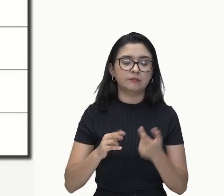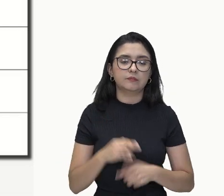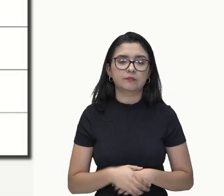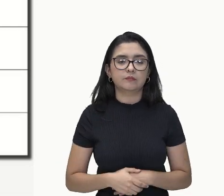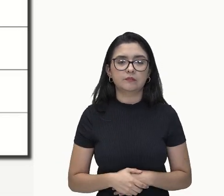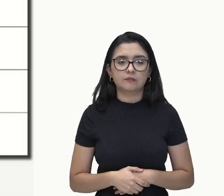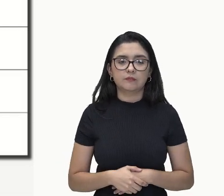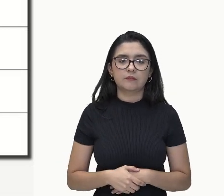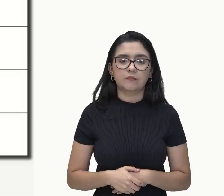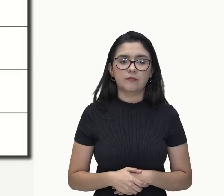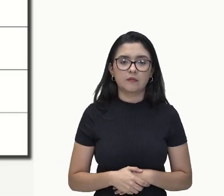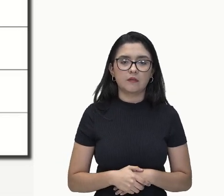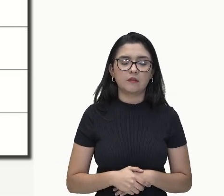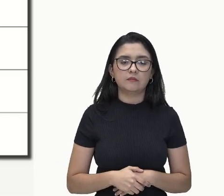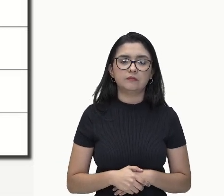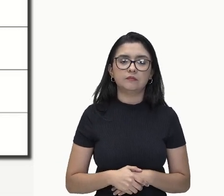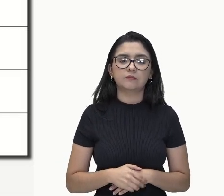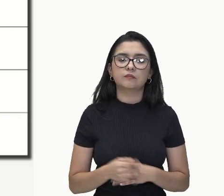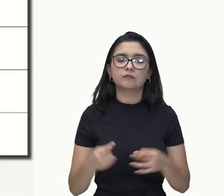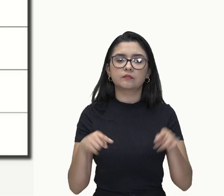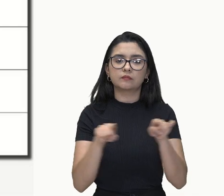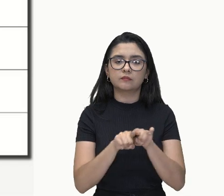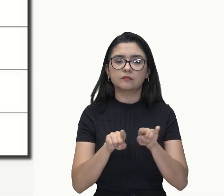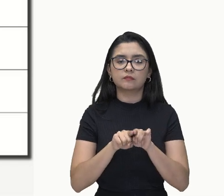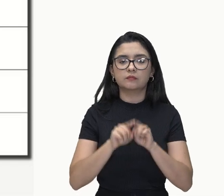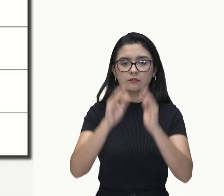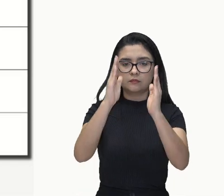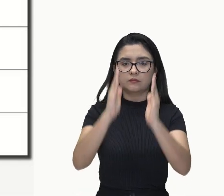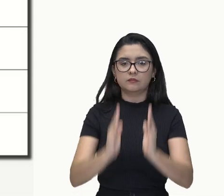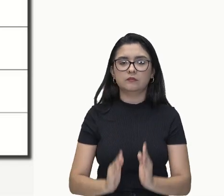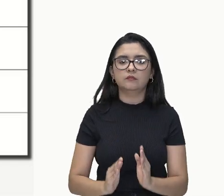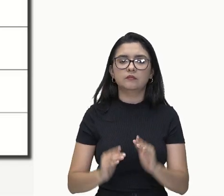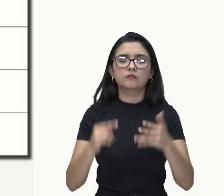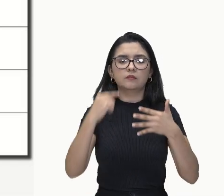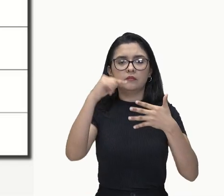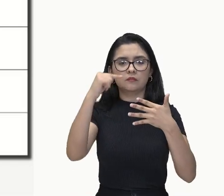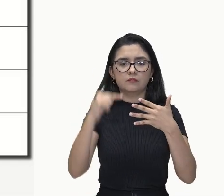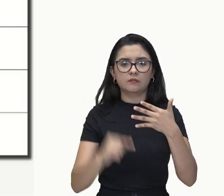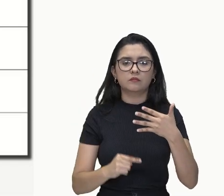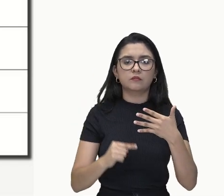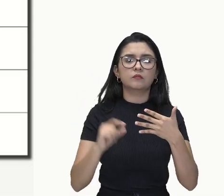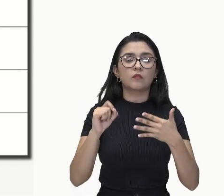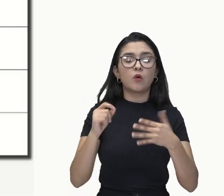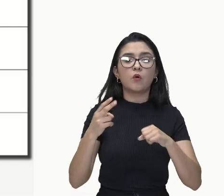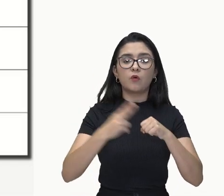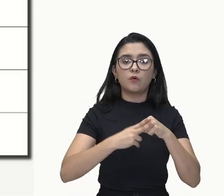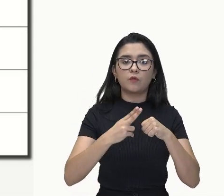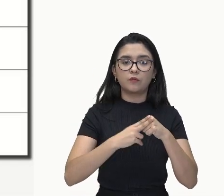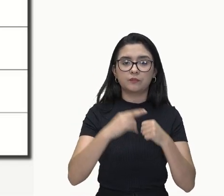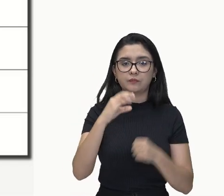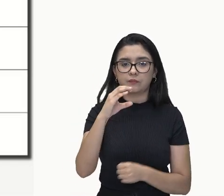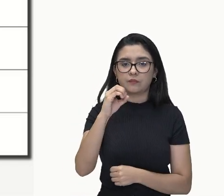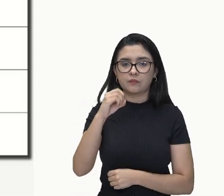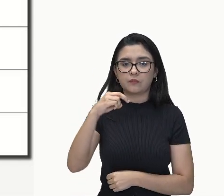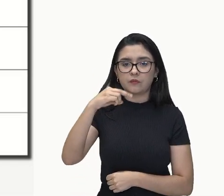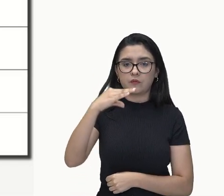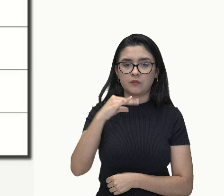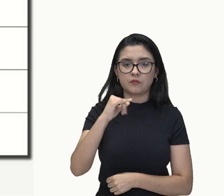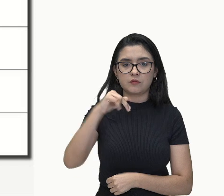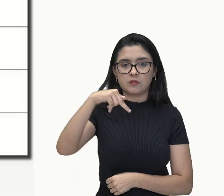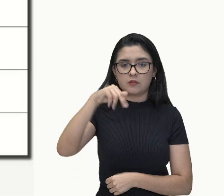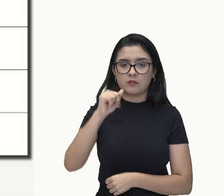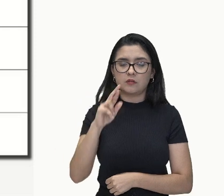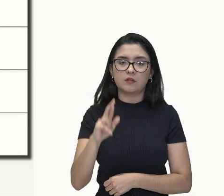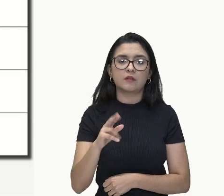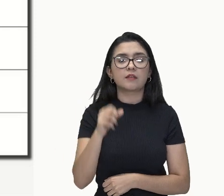para a gente aprender, né? Nós temos aqui inicialmente o verbo cocinar. Foi até utilizado na narração, não é isso? Que